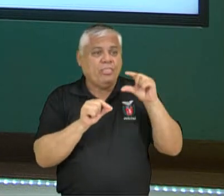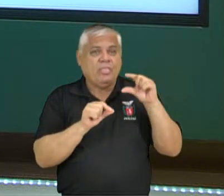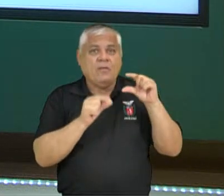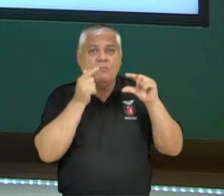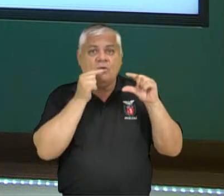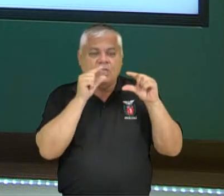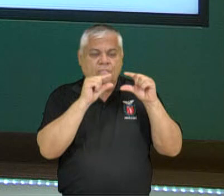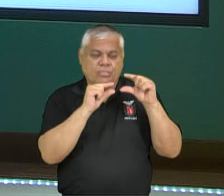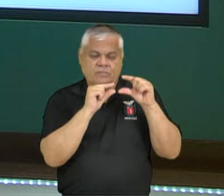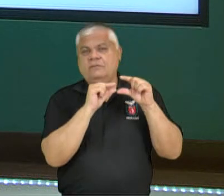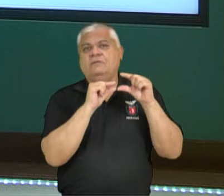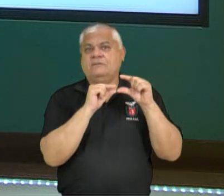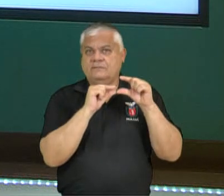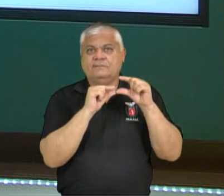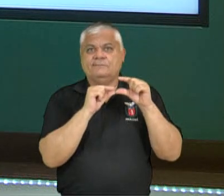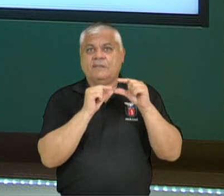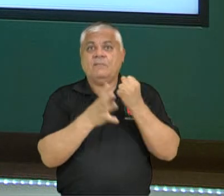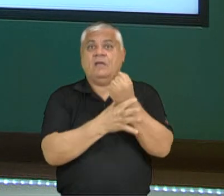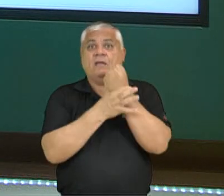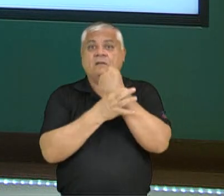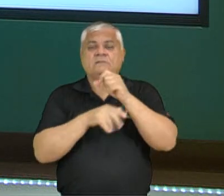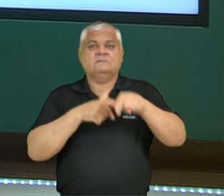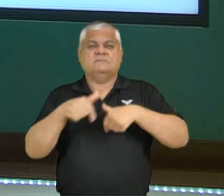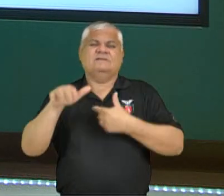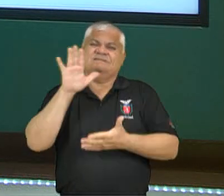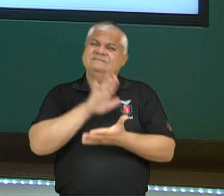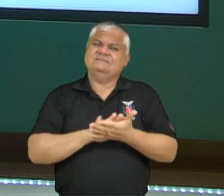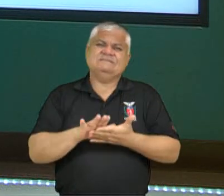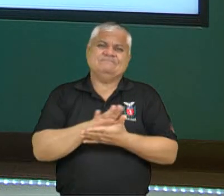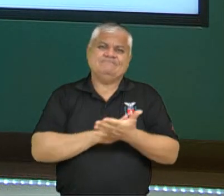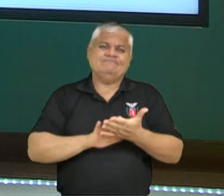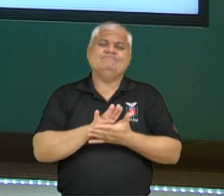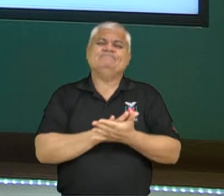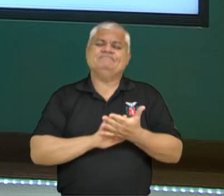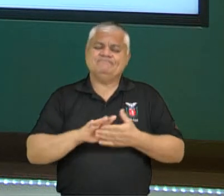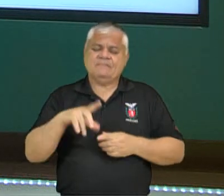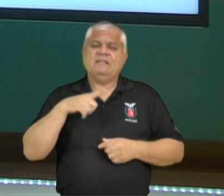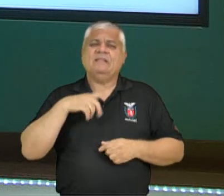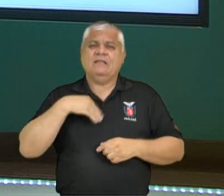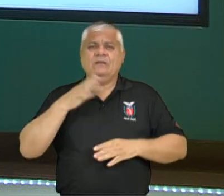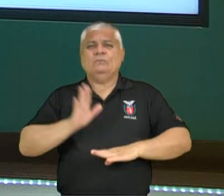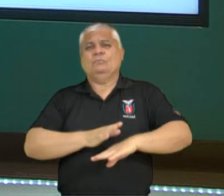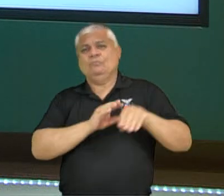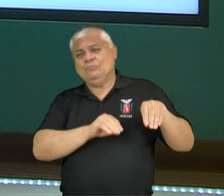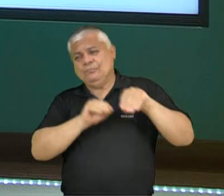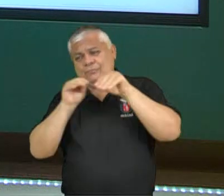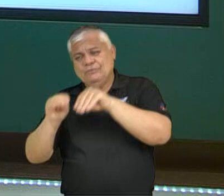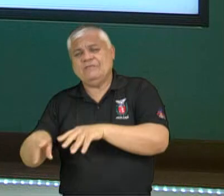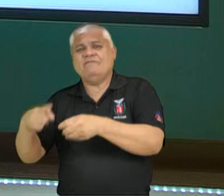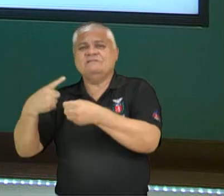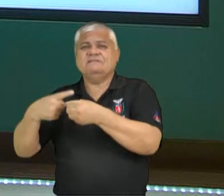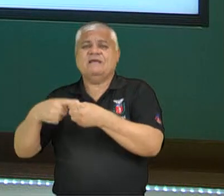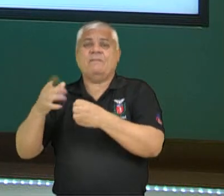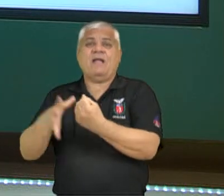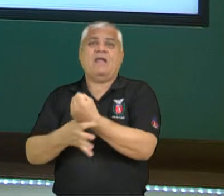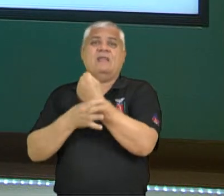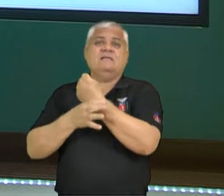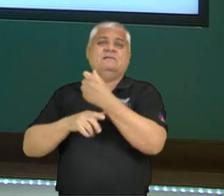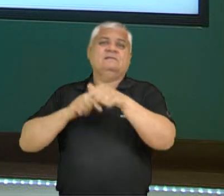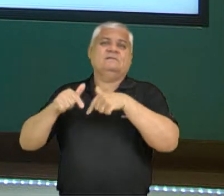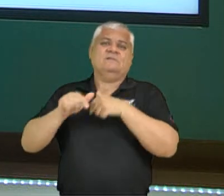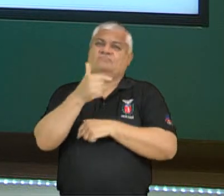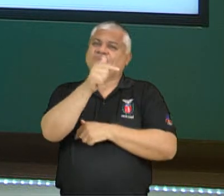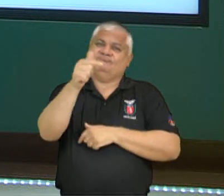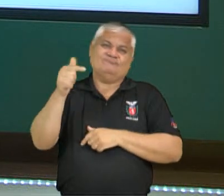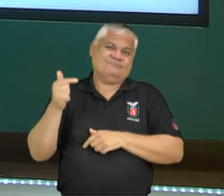Sem garantia de trabalho, né? Então as pessoas aí iam para as cidades, mas não tinham essa garantia de trabalho.